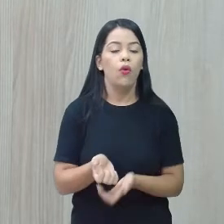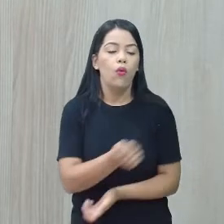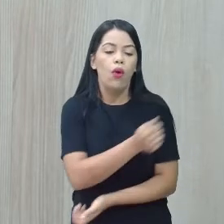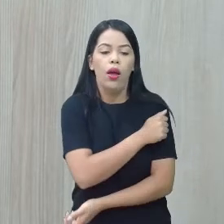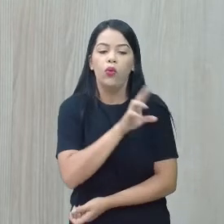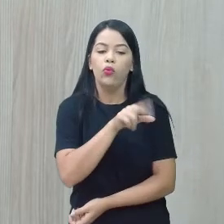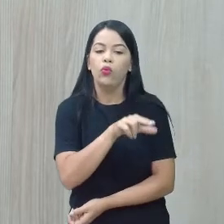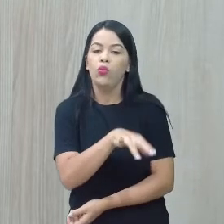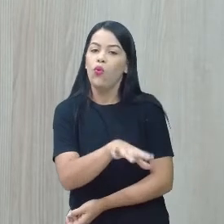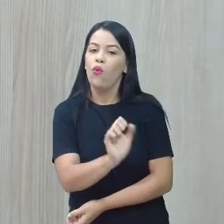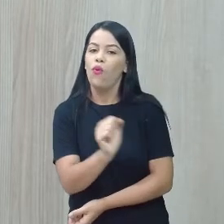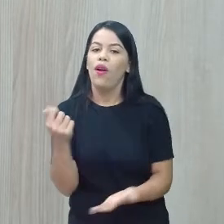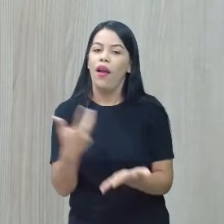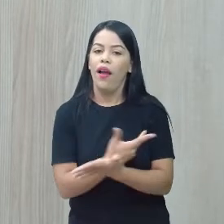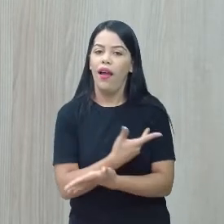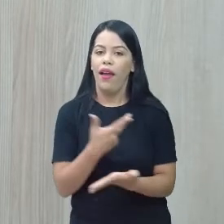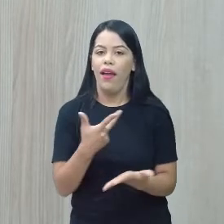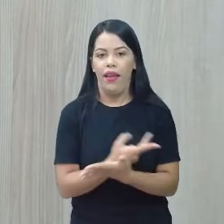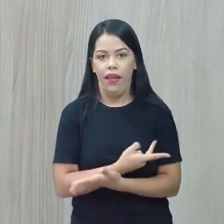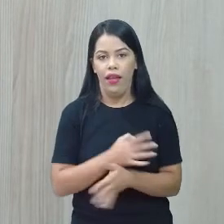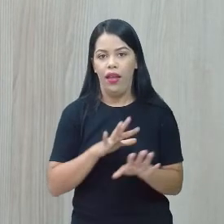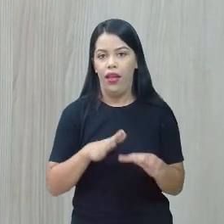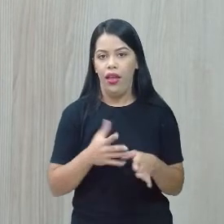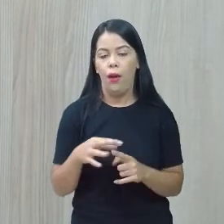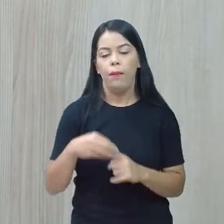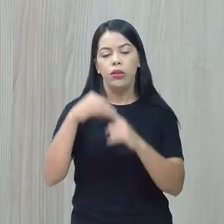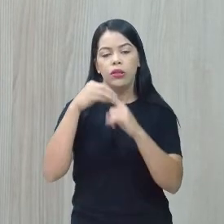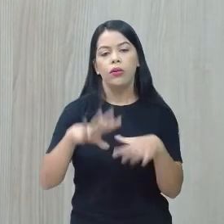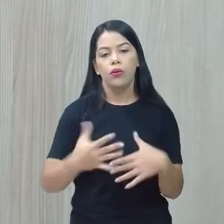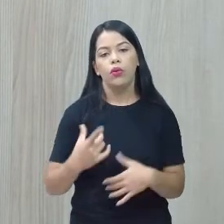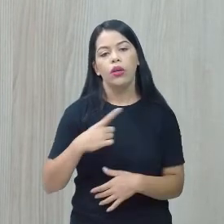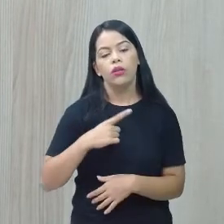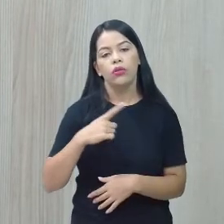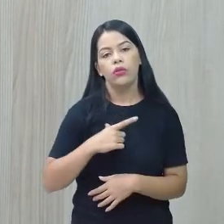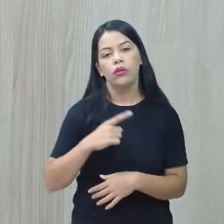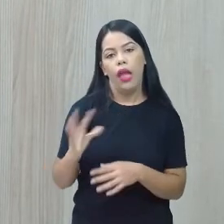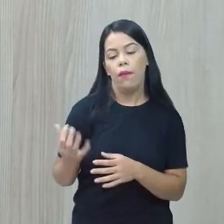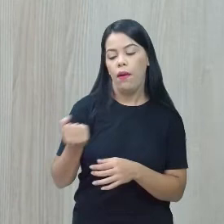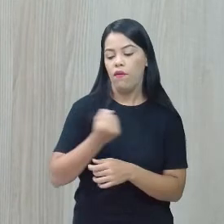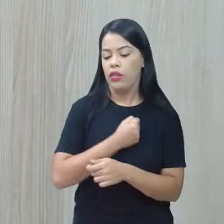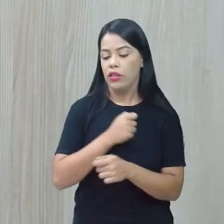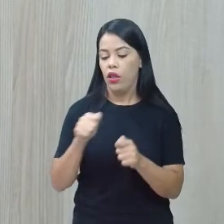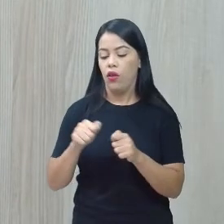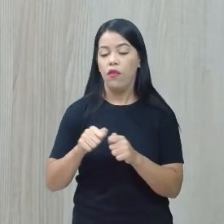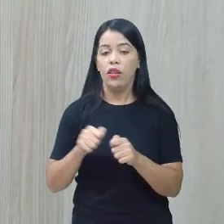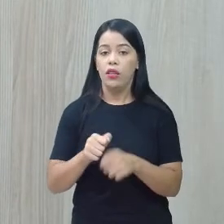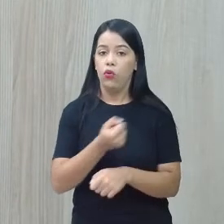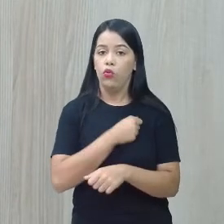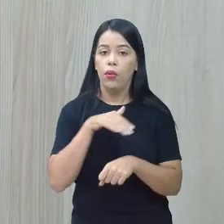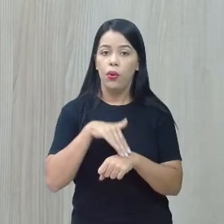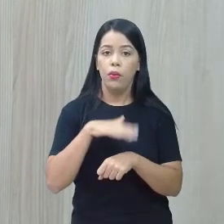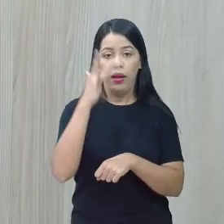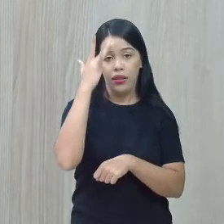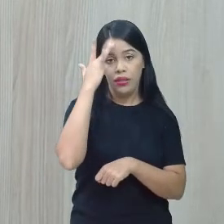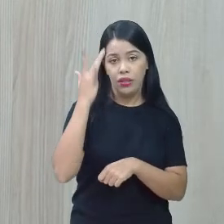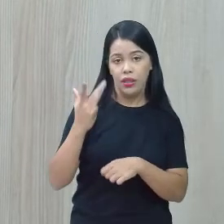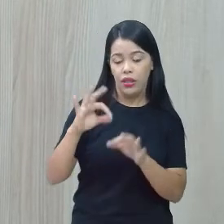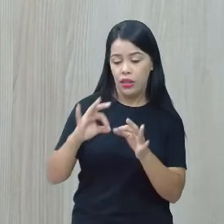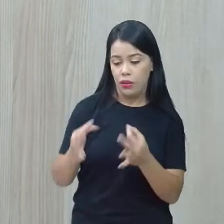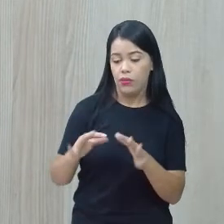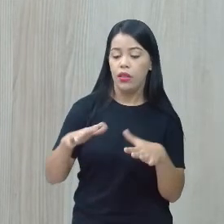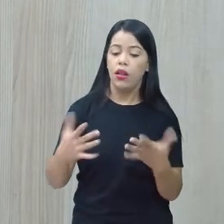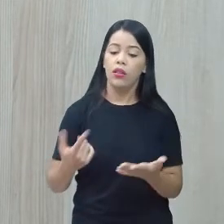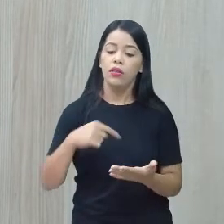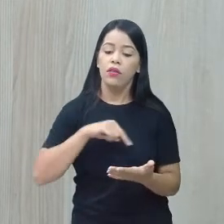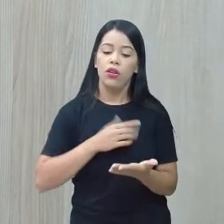erram essas questões aí, principalmente envolvendo arredondamento, tá? Verdade. Nunca erram. Então, essa foi a aula